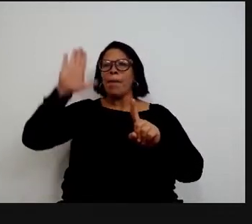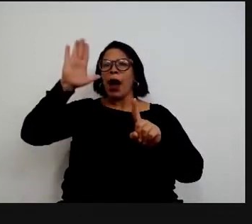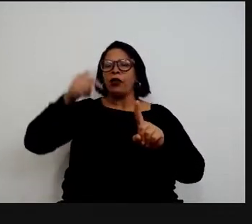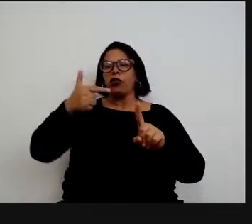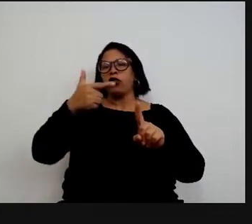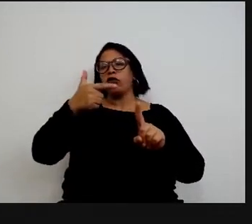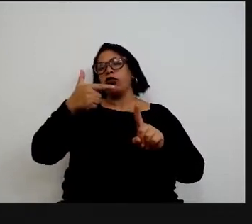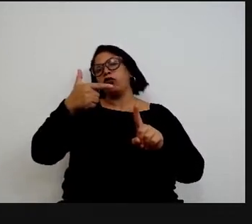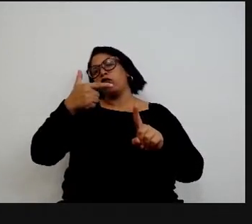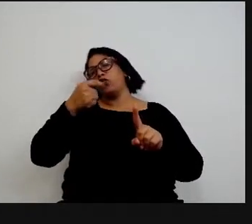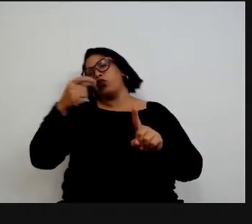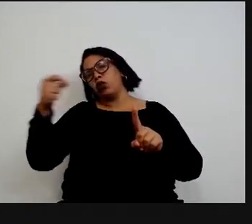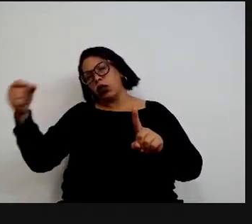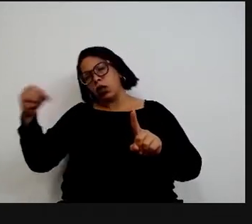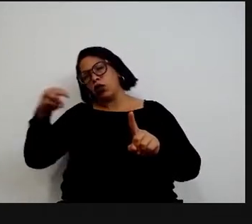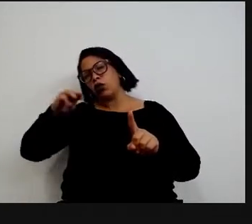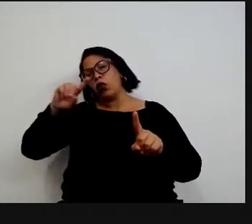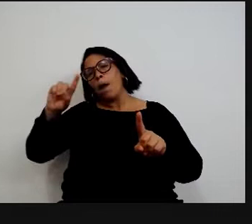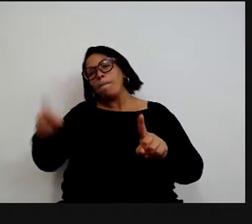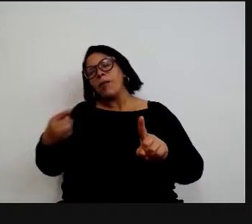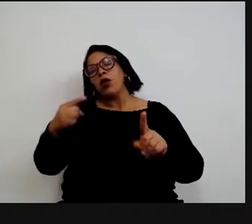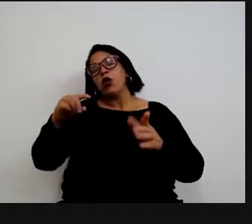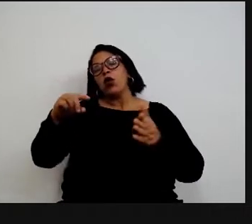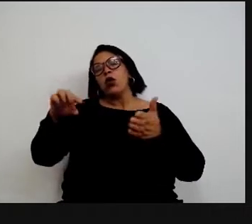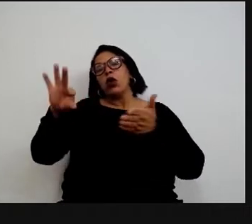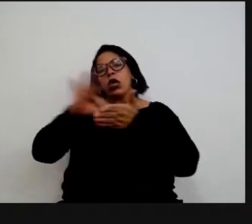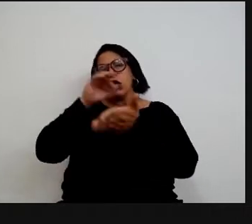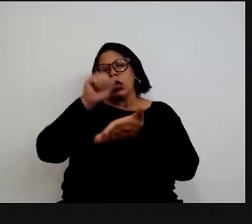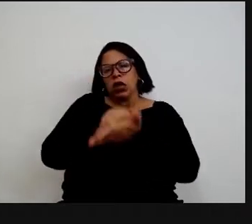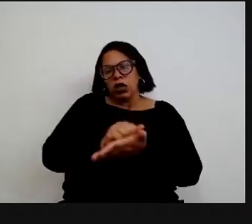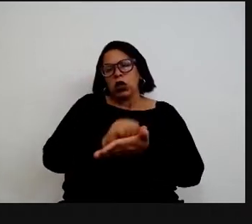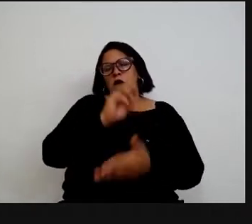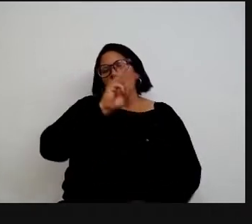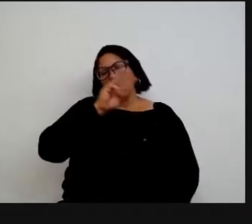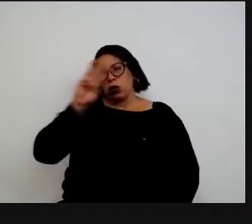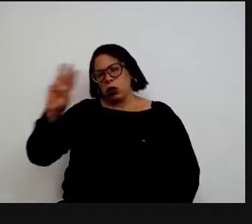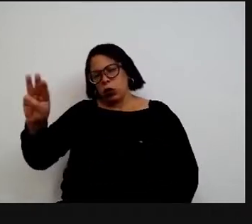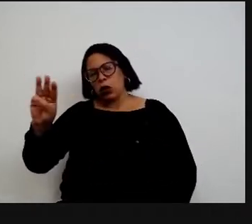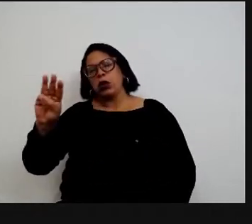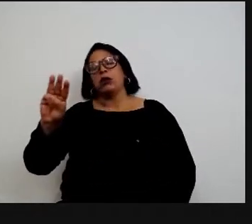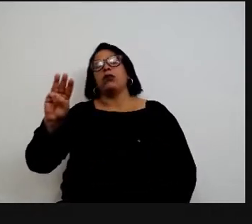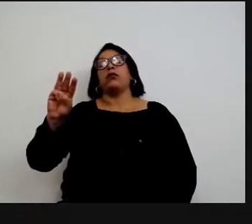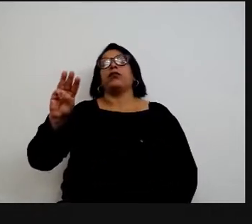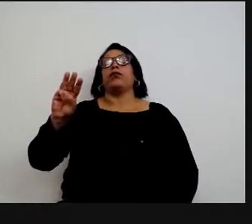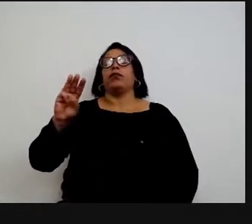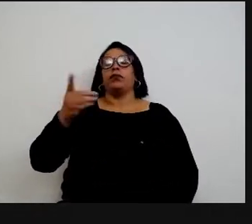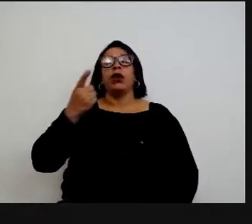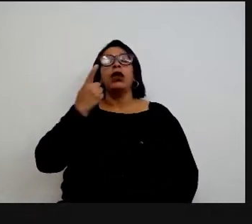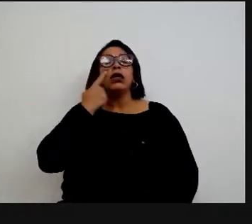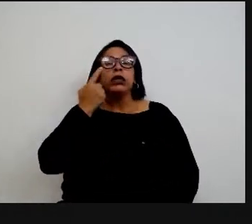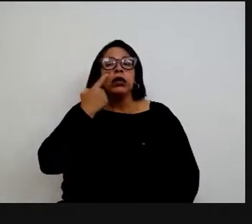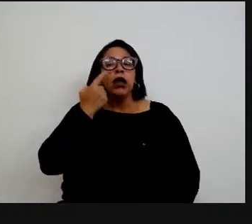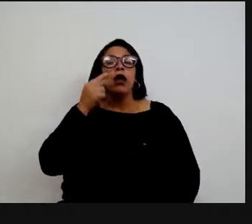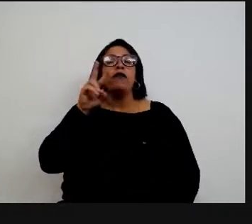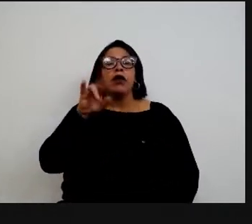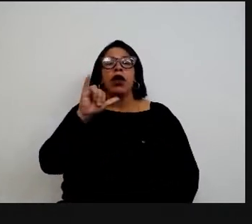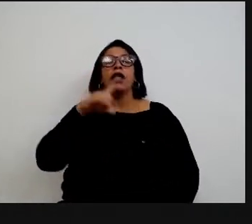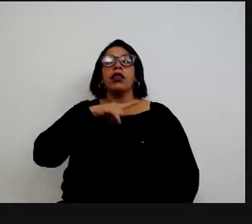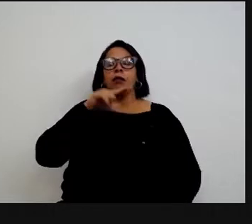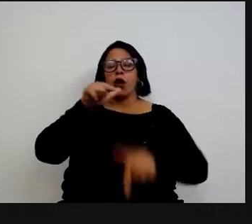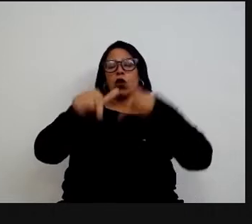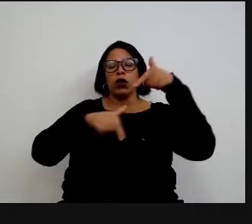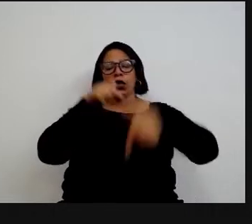alunos, 200 mil inscrições, né, na nossa plataforma ali. E, então, de fato,